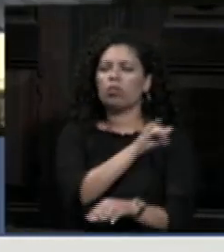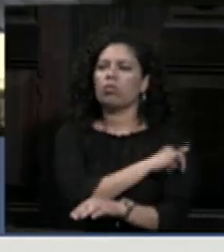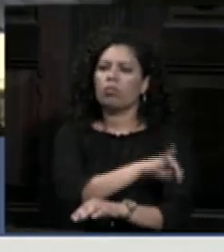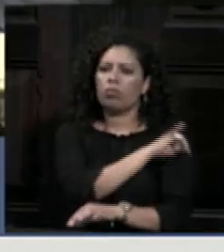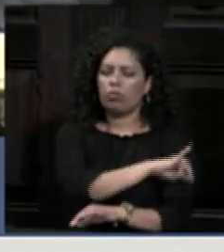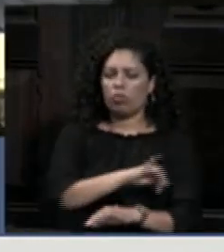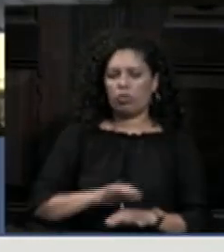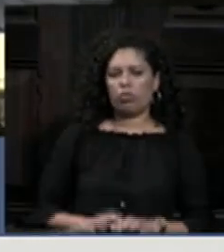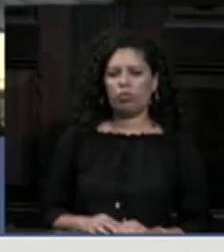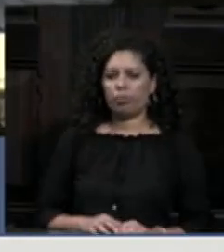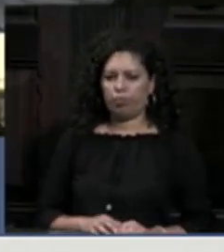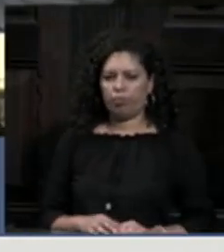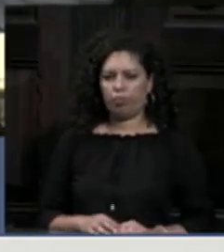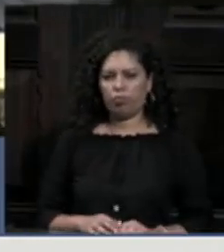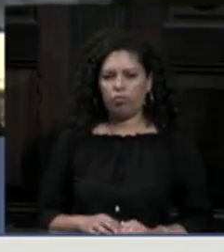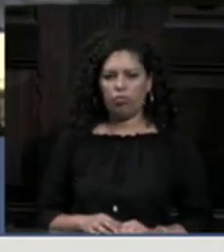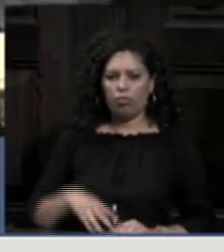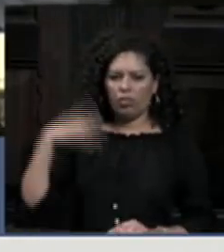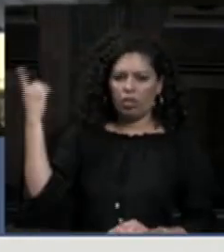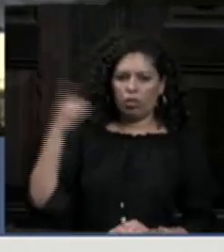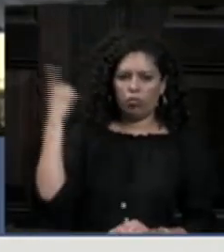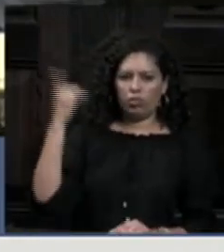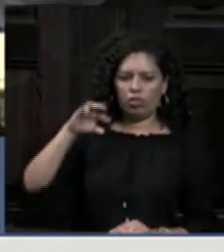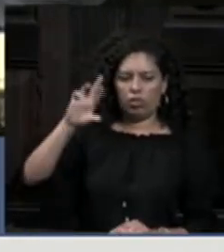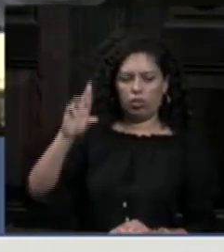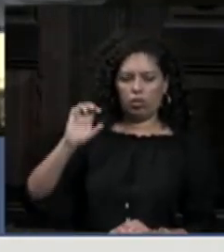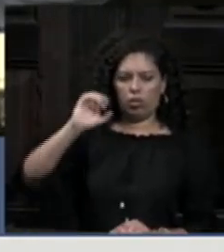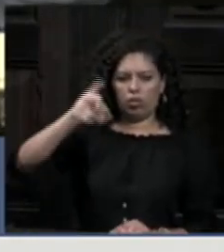deputado a enfermeira jean